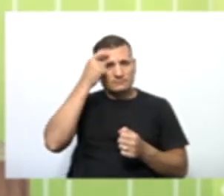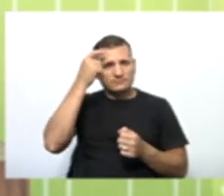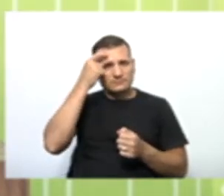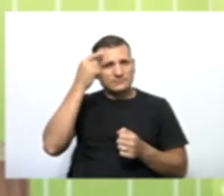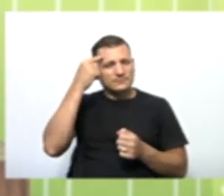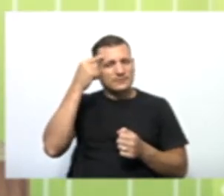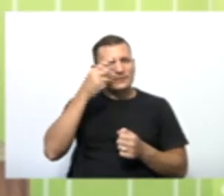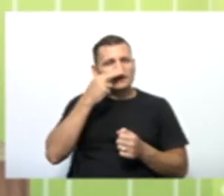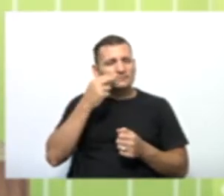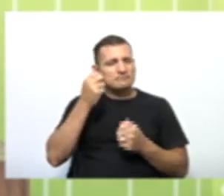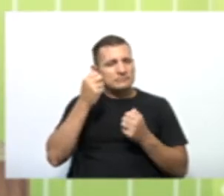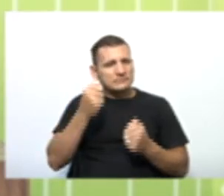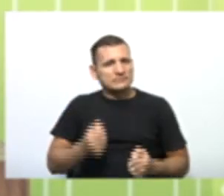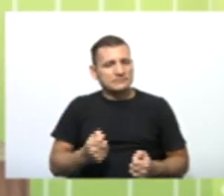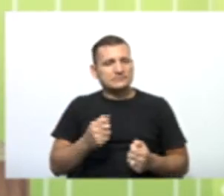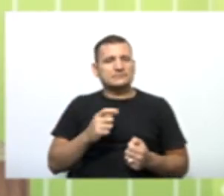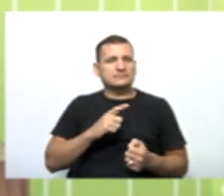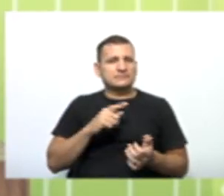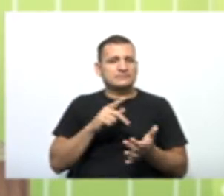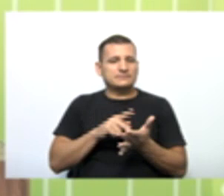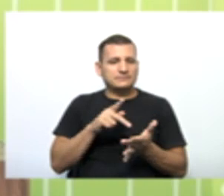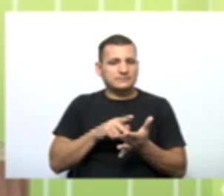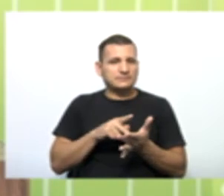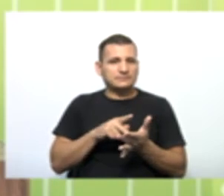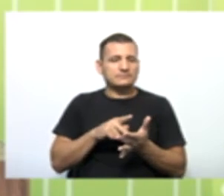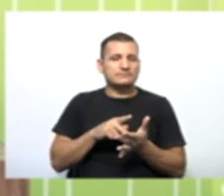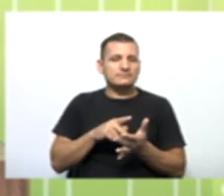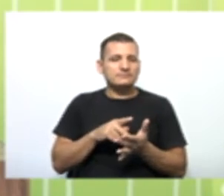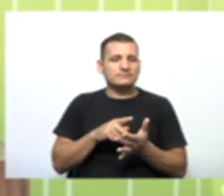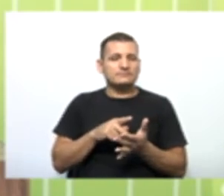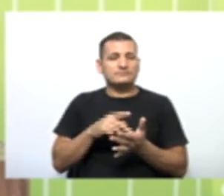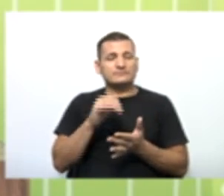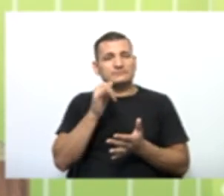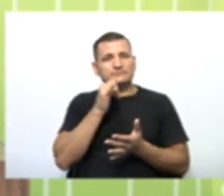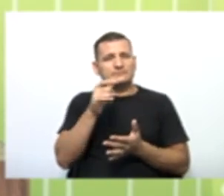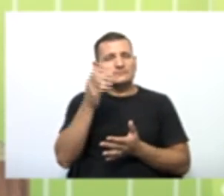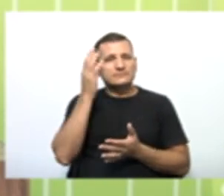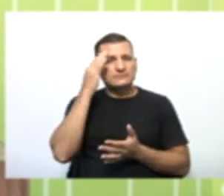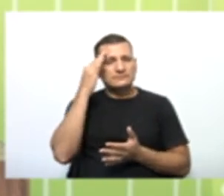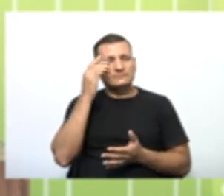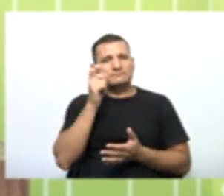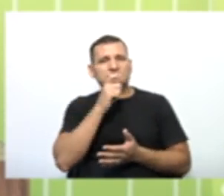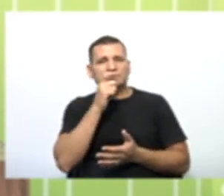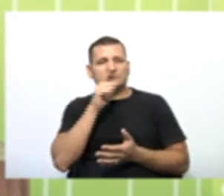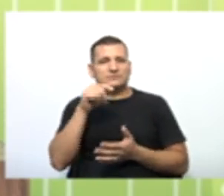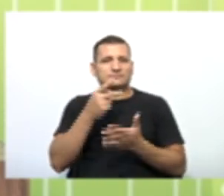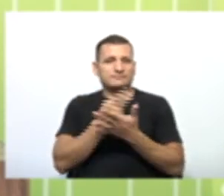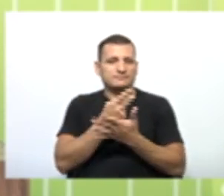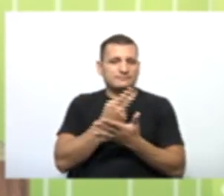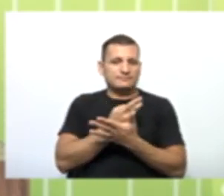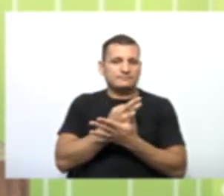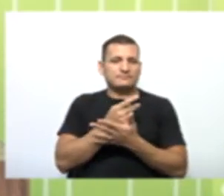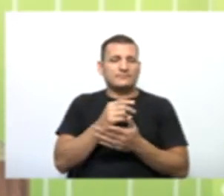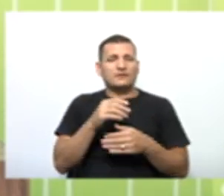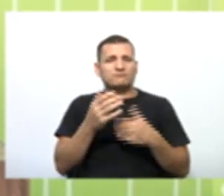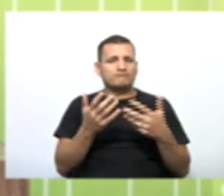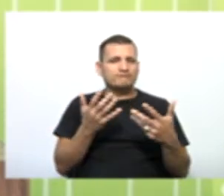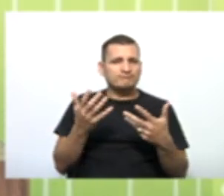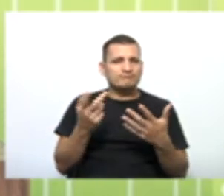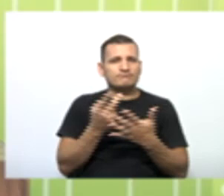não é verdade? Um pouco antes de tentar fazer isso, por exemplo, você sabe que mentir é errado. Aí surge uma situação que